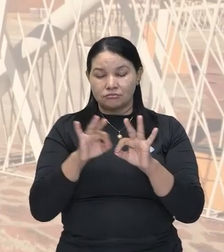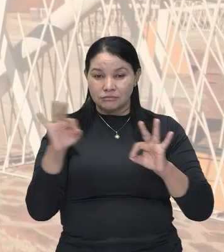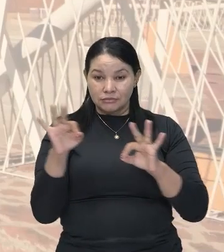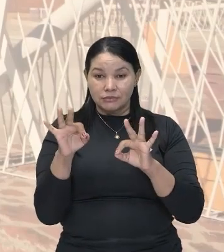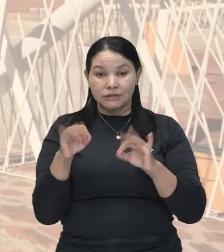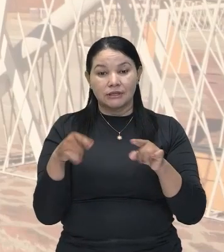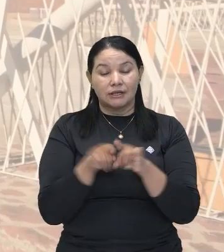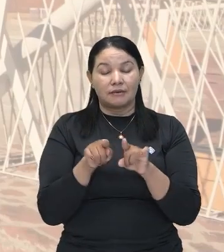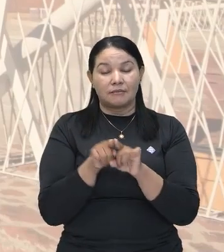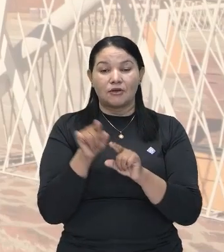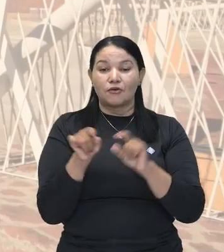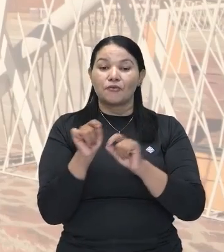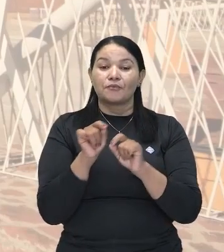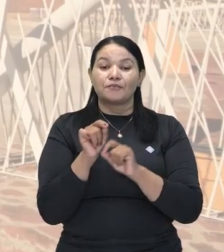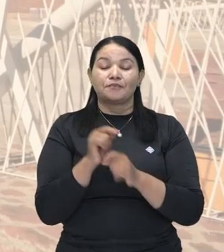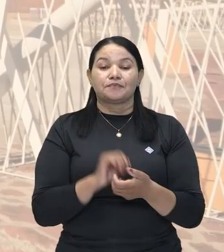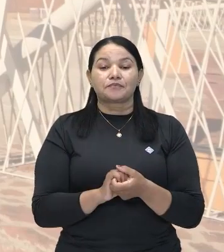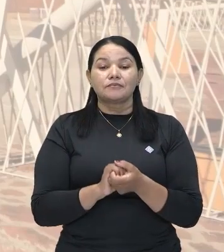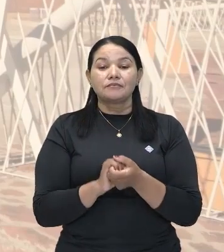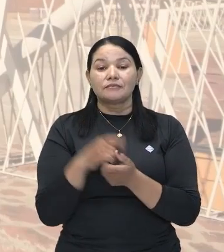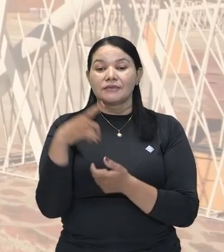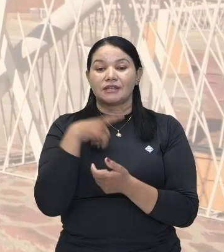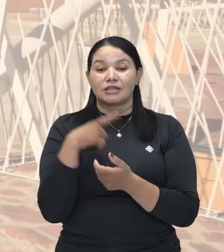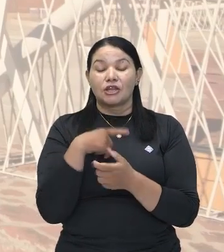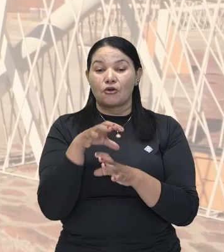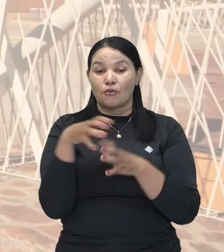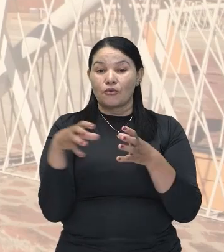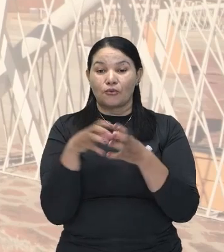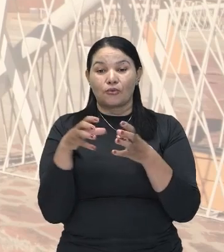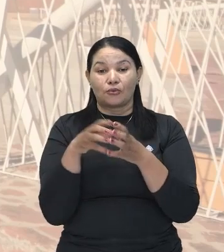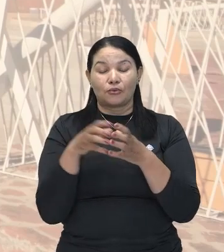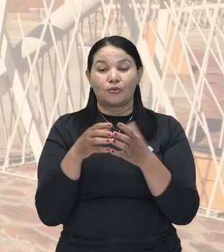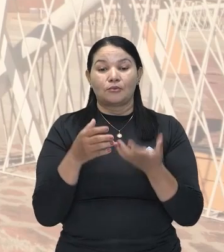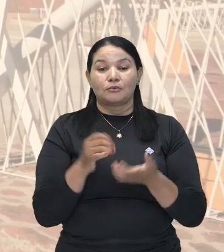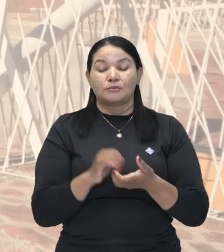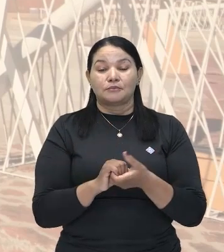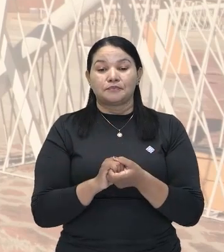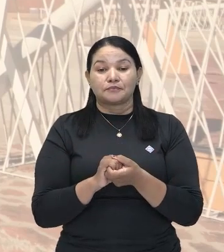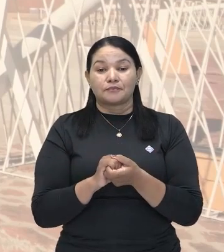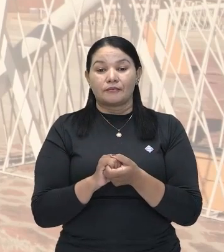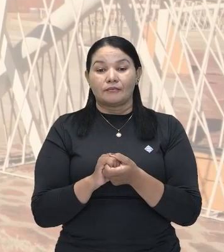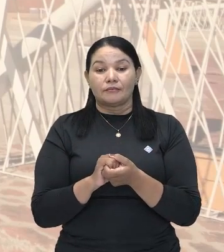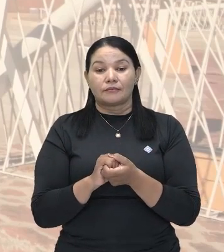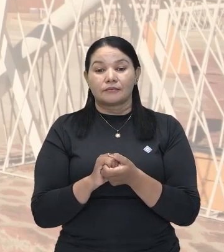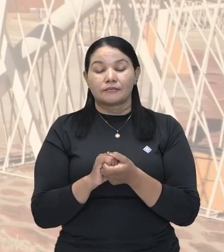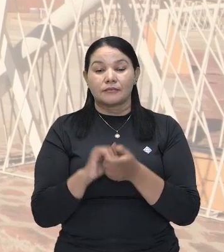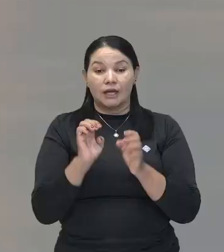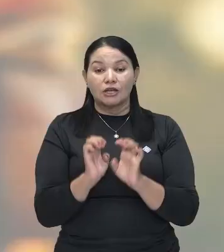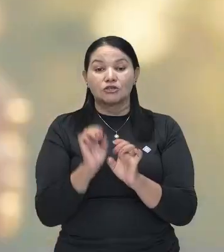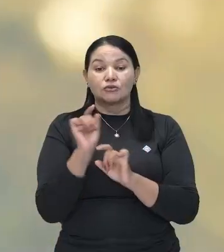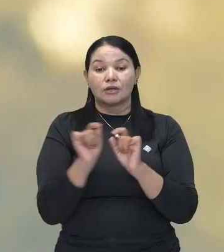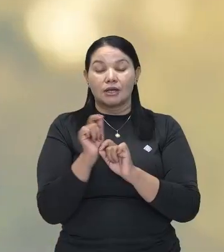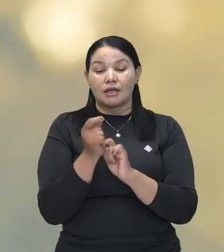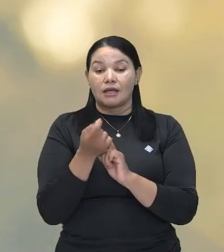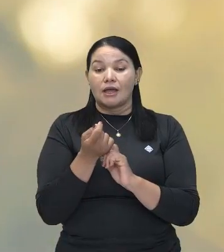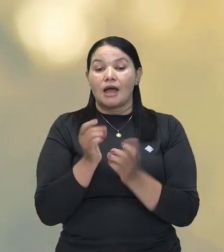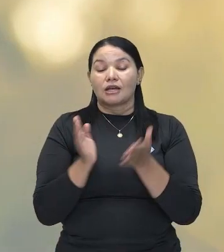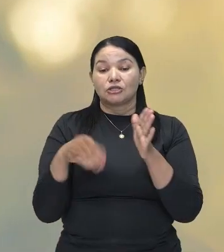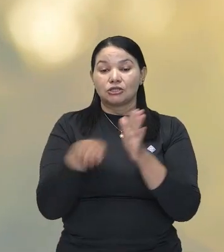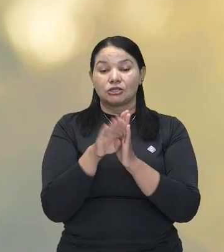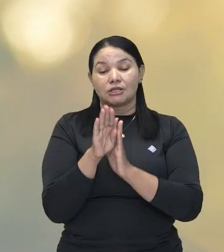país, e nós temos ali como grupos étnicos, além da chegada do espanhol, nós temos